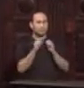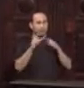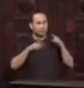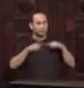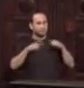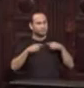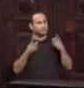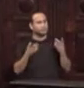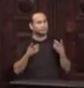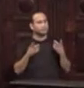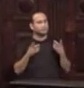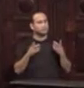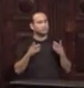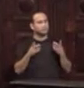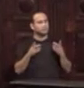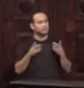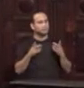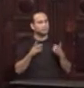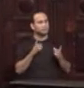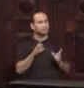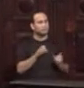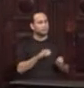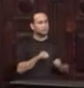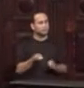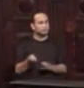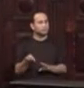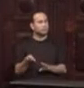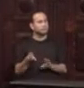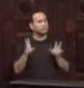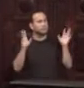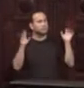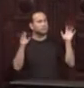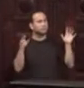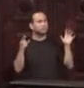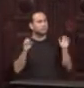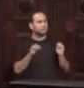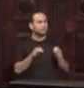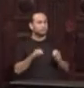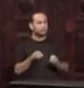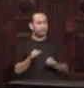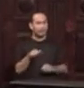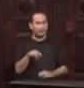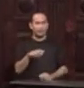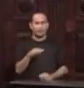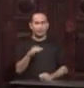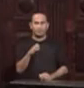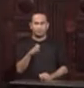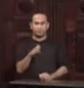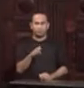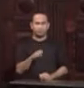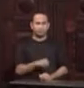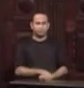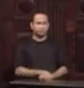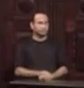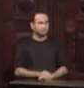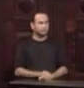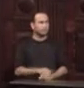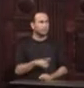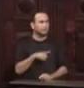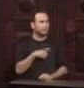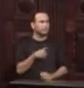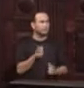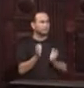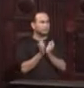na Comissão de Educação, como eu dizia, sobre a questão do ensino de arte na rede estadual